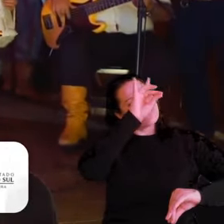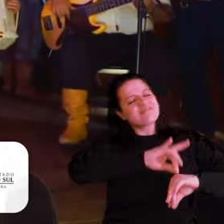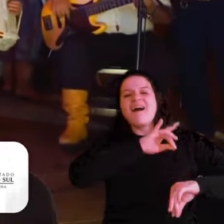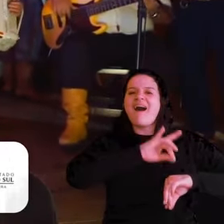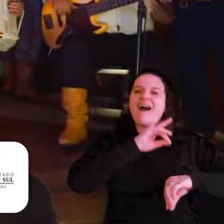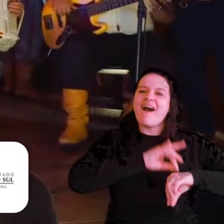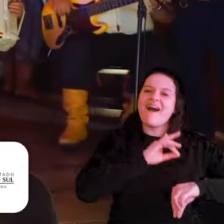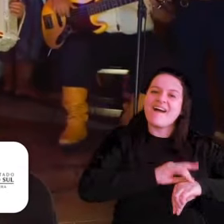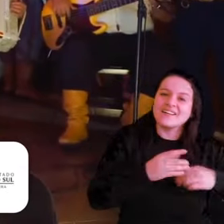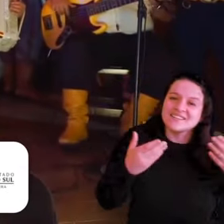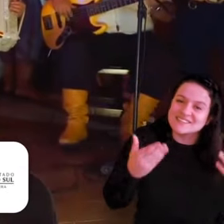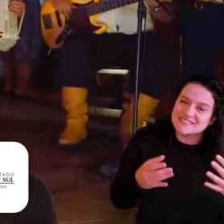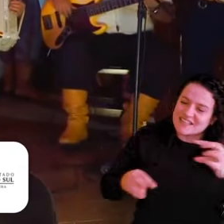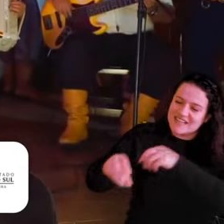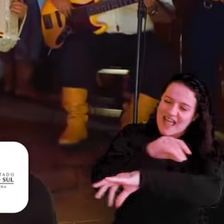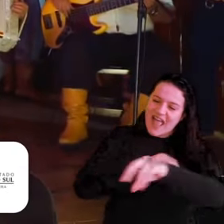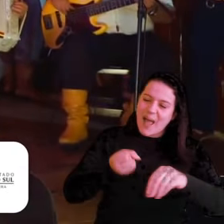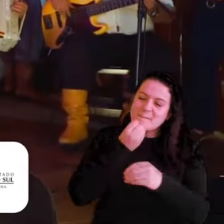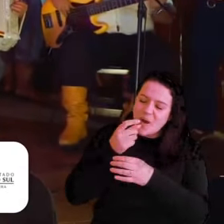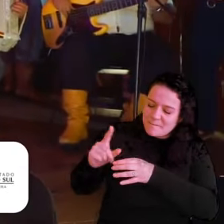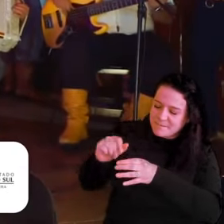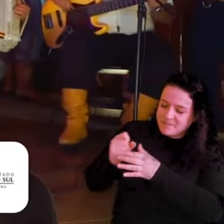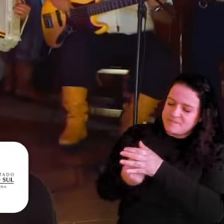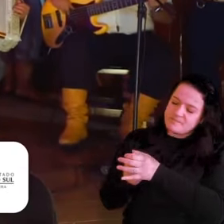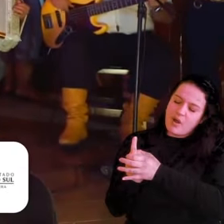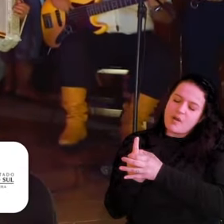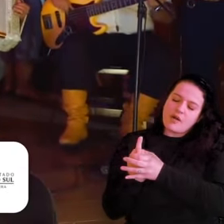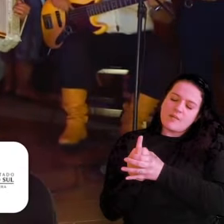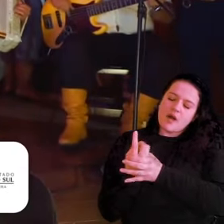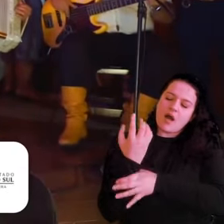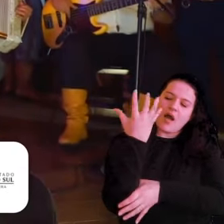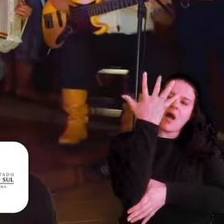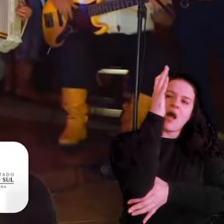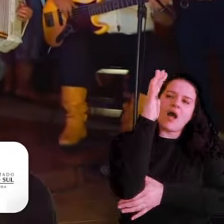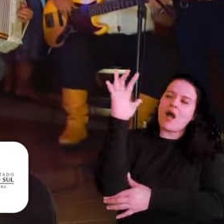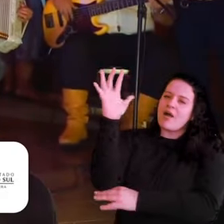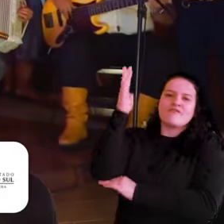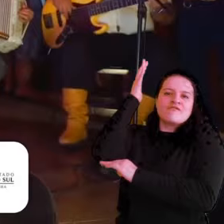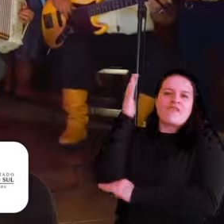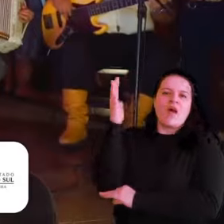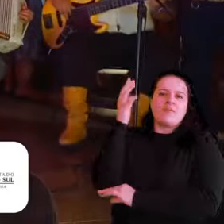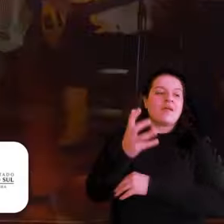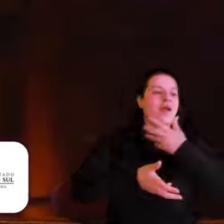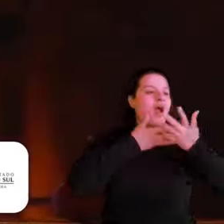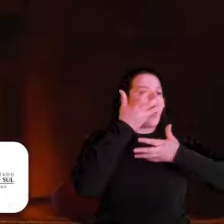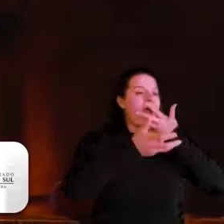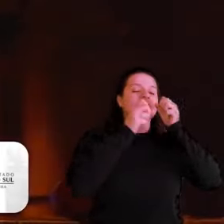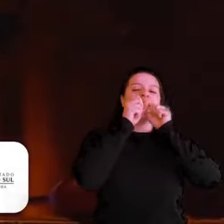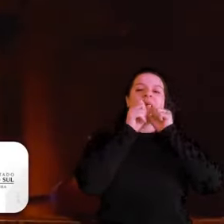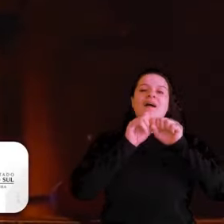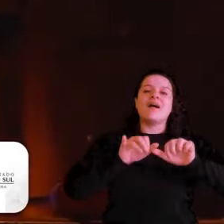pura verdade. Na terra boa plantamos nossa semente, cantamos pra